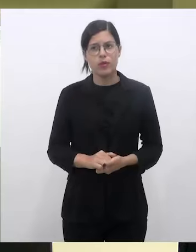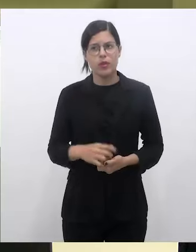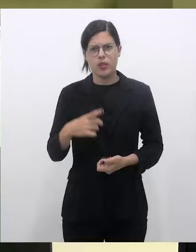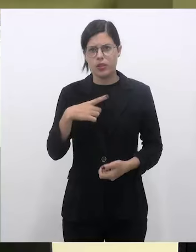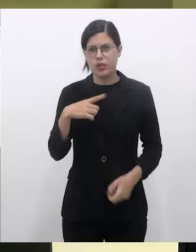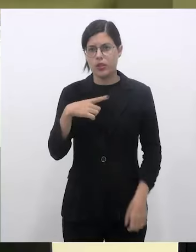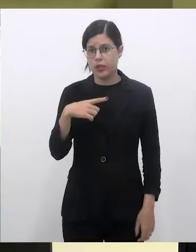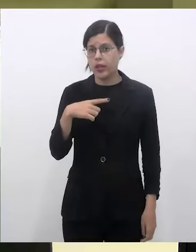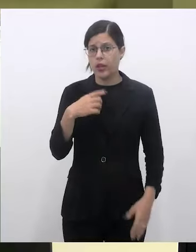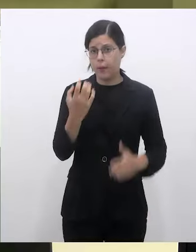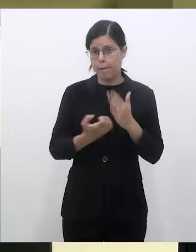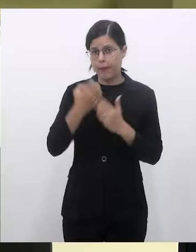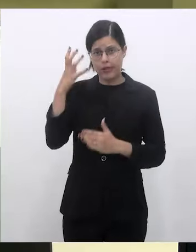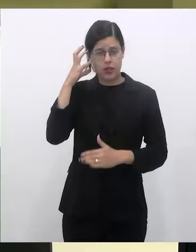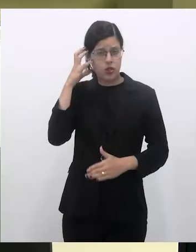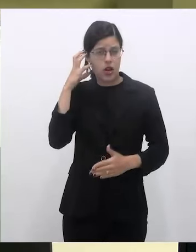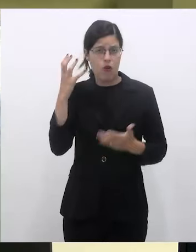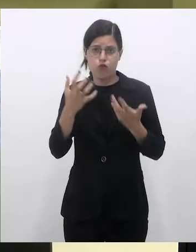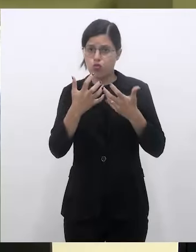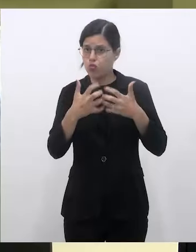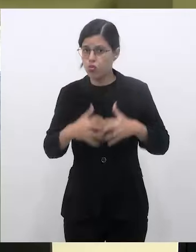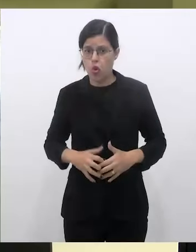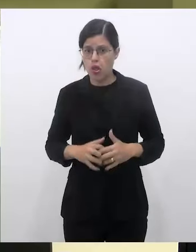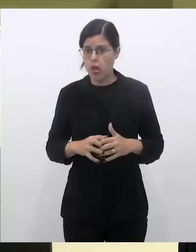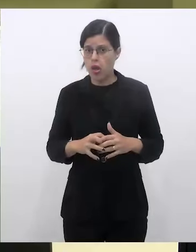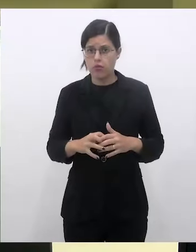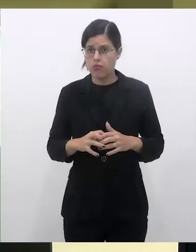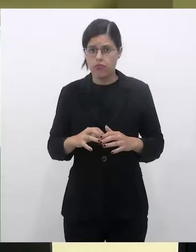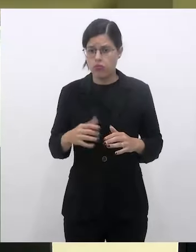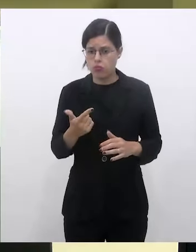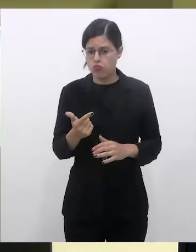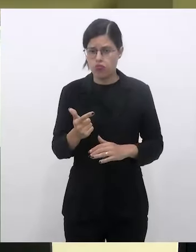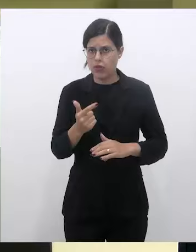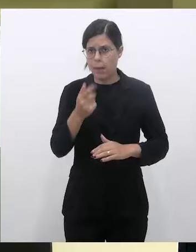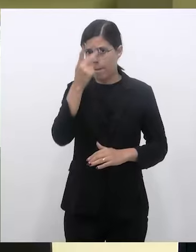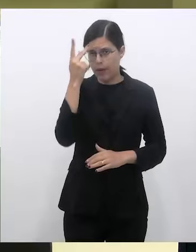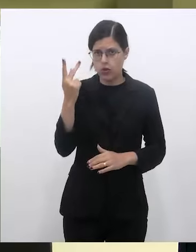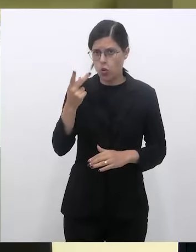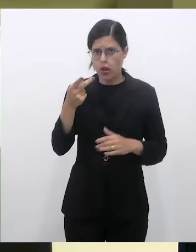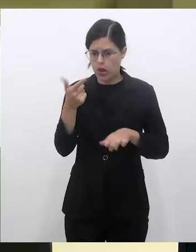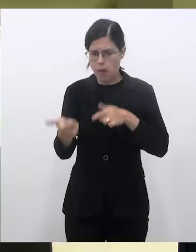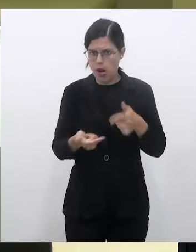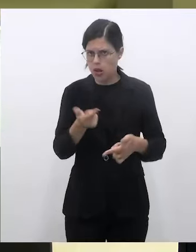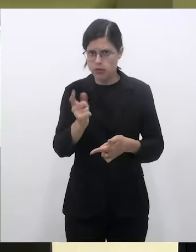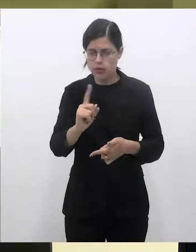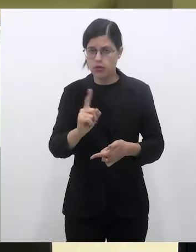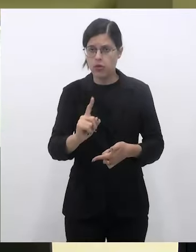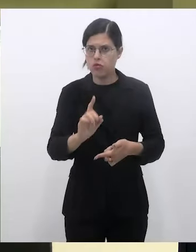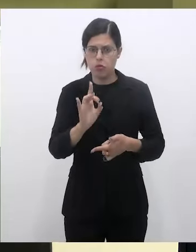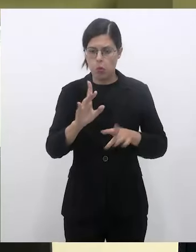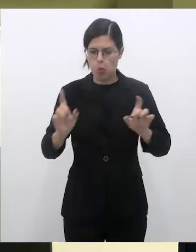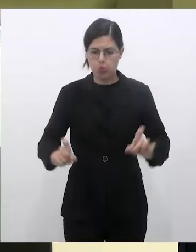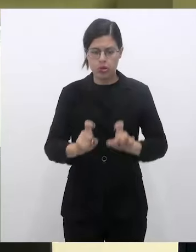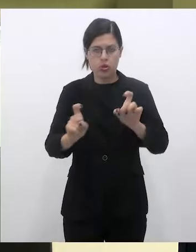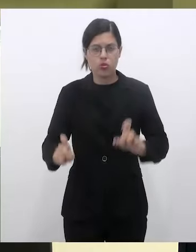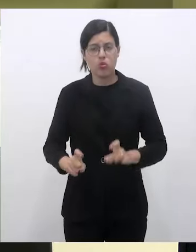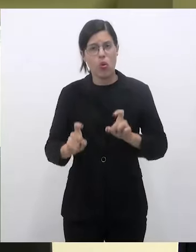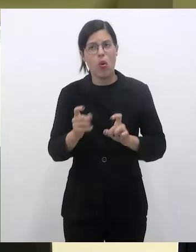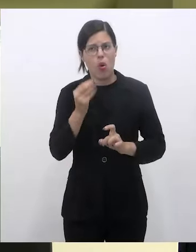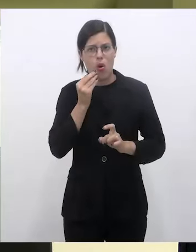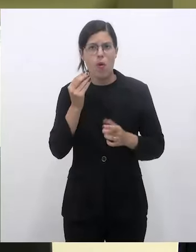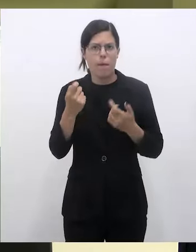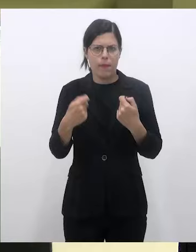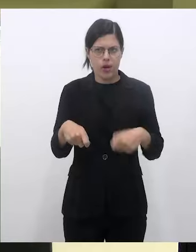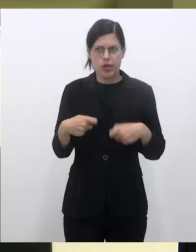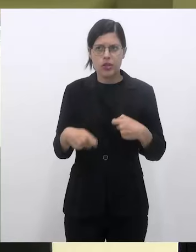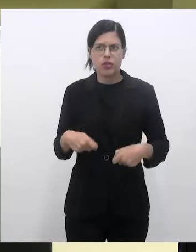artificial. Tem emissoras de rádio que funcionam sem ninguém, tudo na automação. E obviamente, ainda precisa da